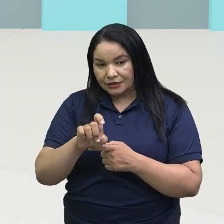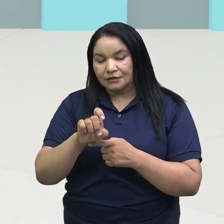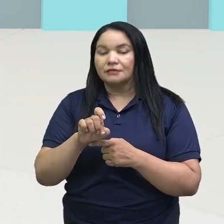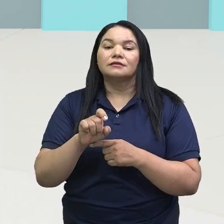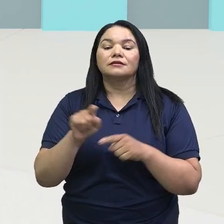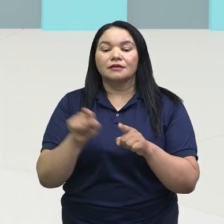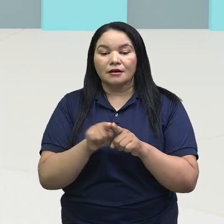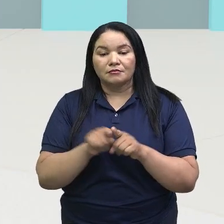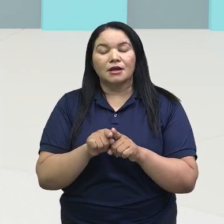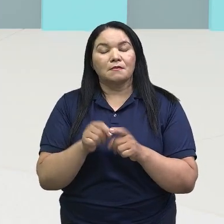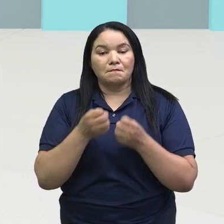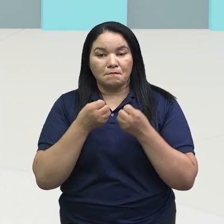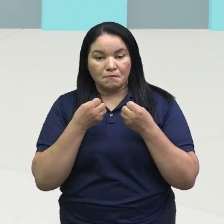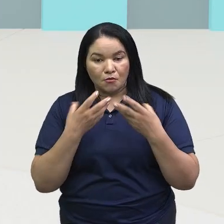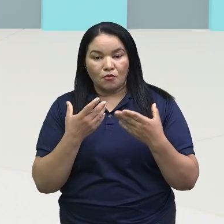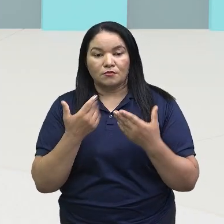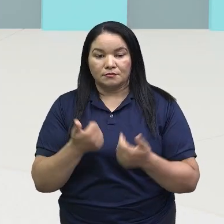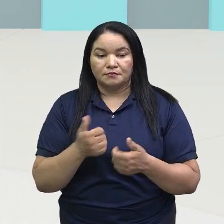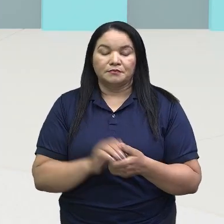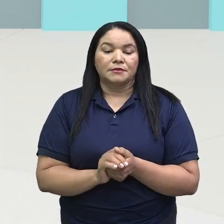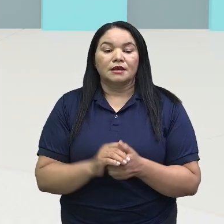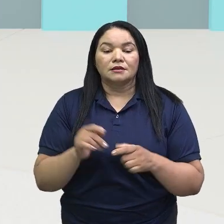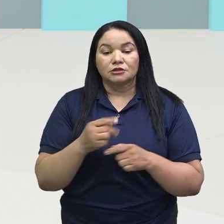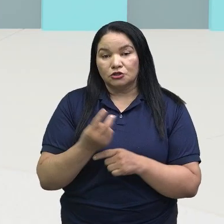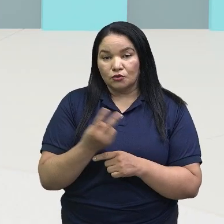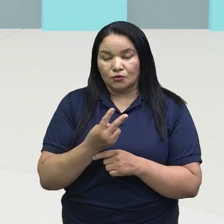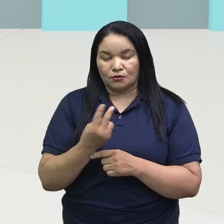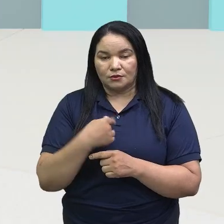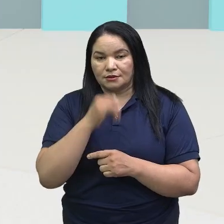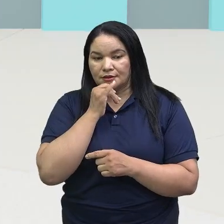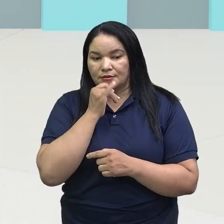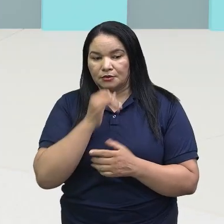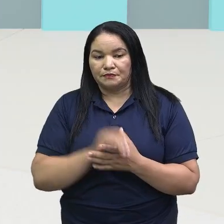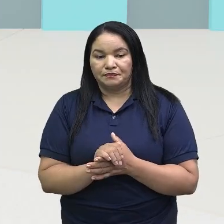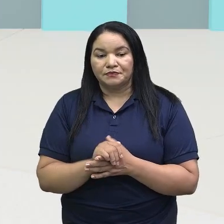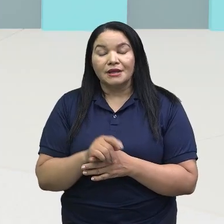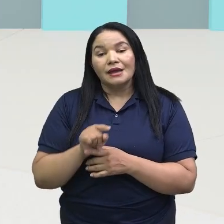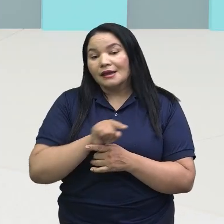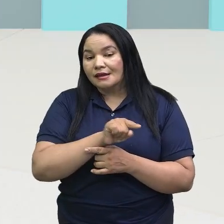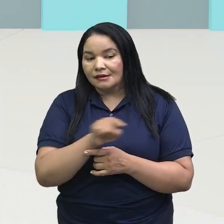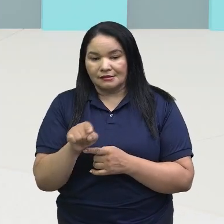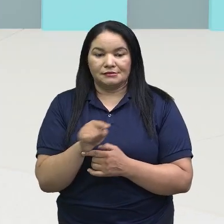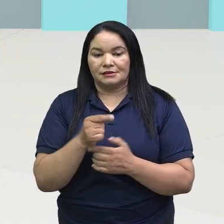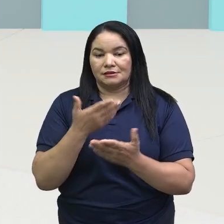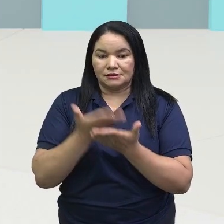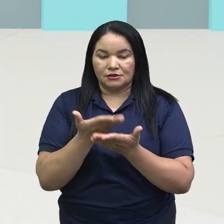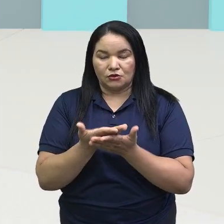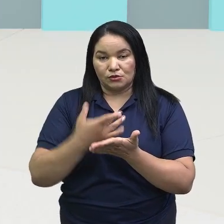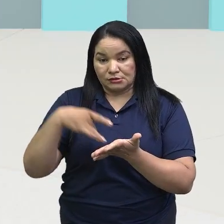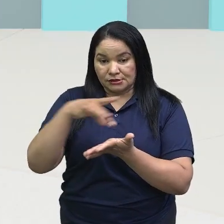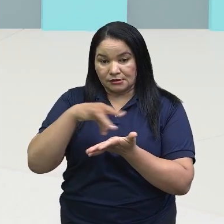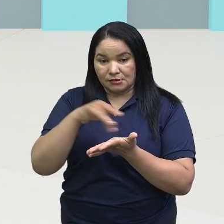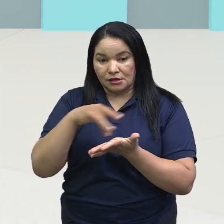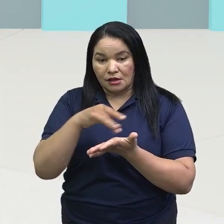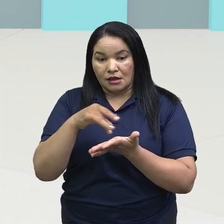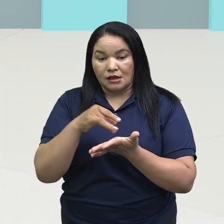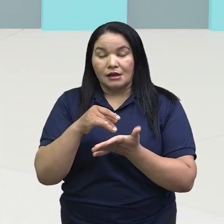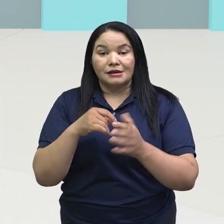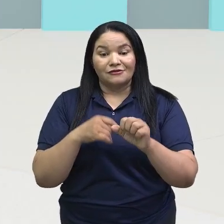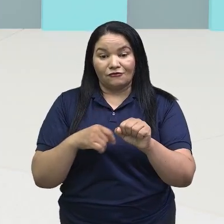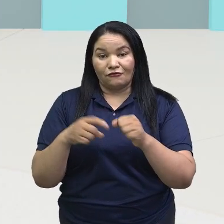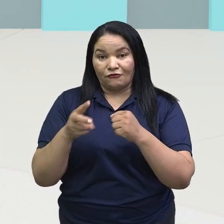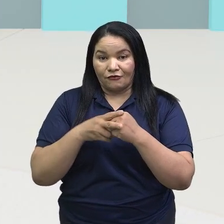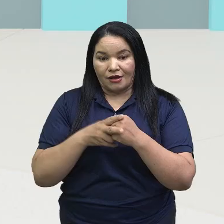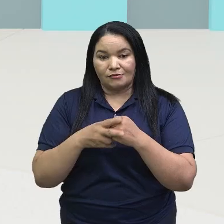muito bom, certinho. O segundo exemplo, essas aulas do CMEAN são muito boas. Vejam que